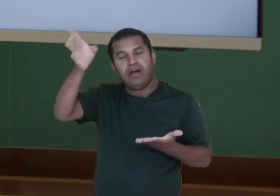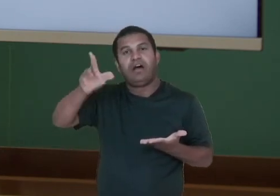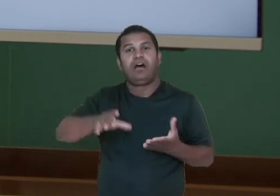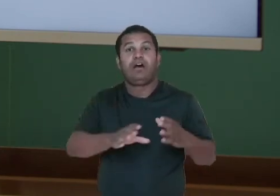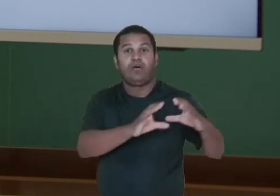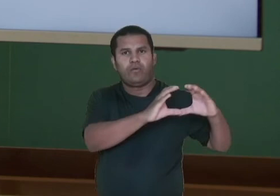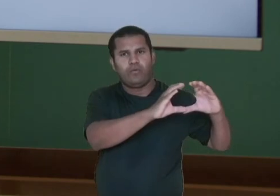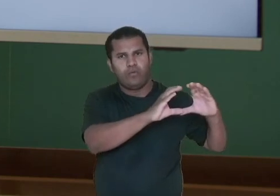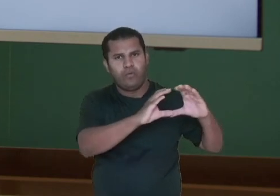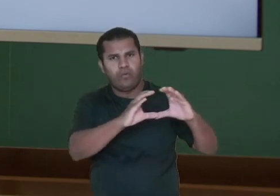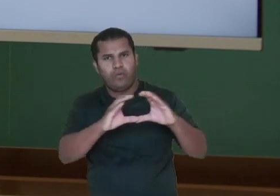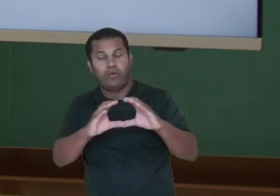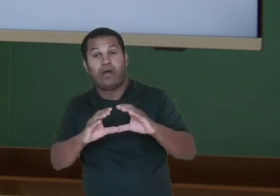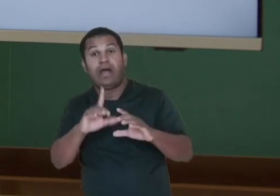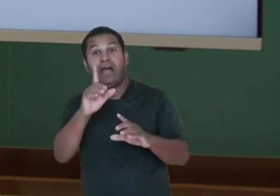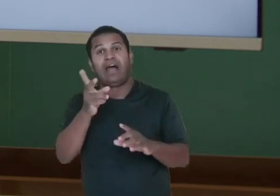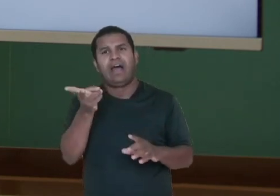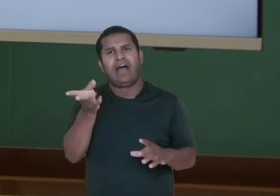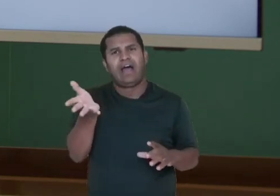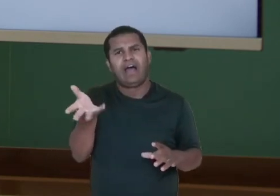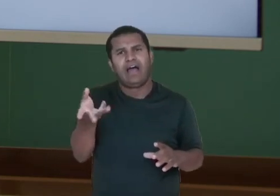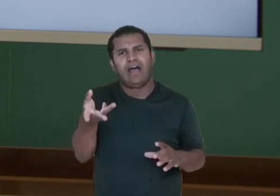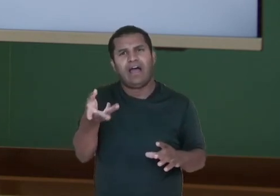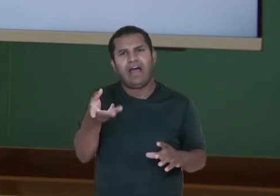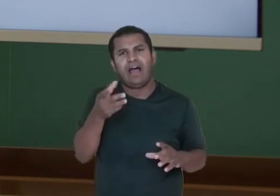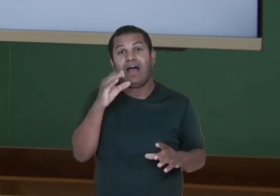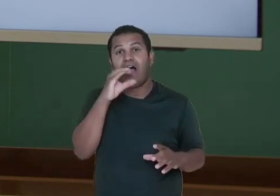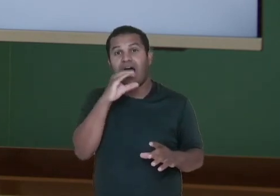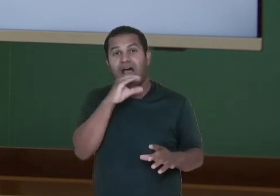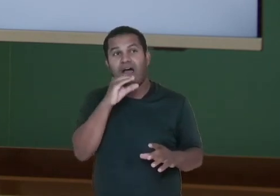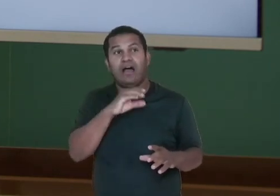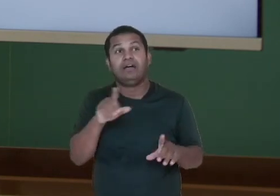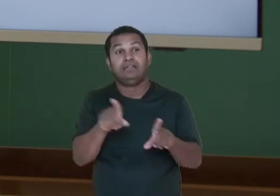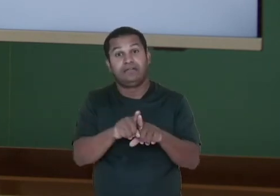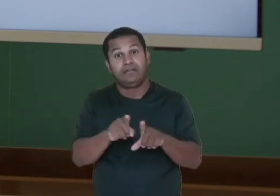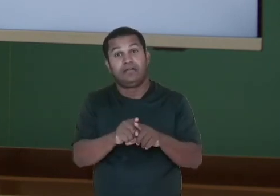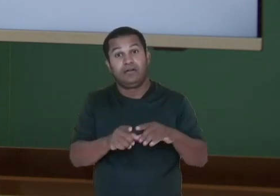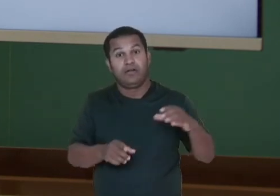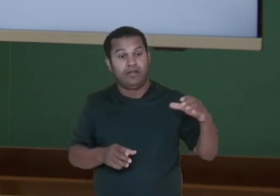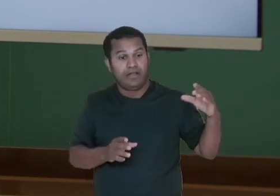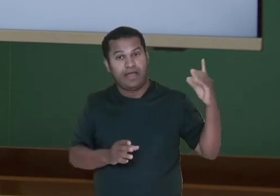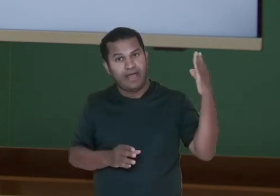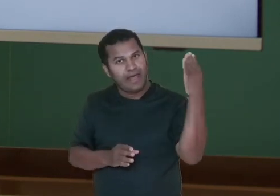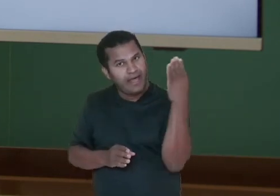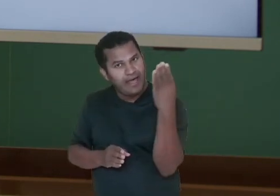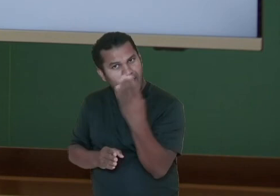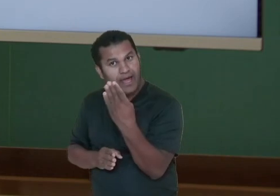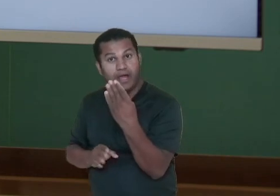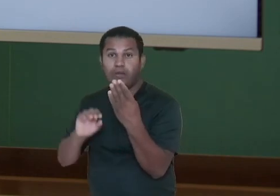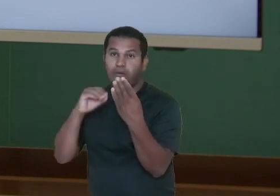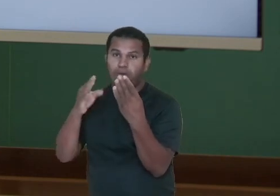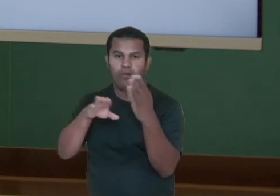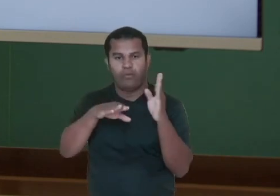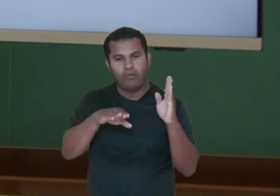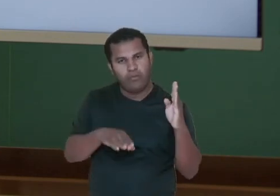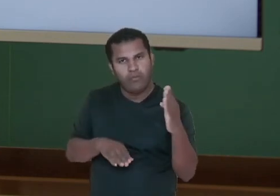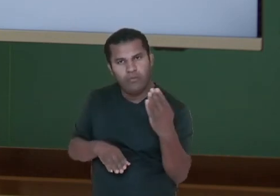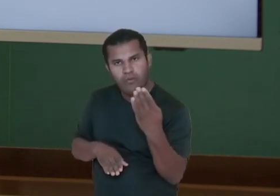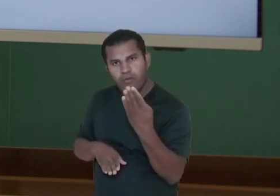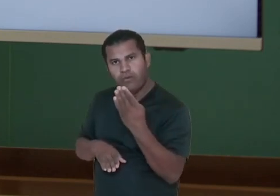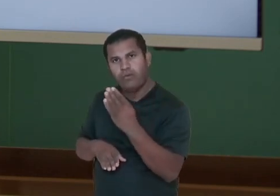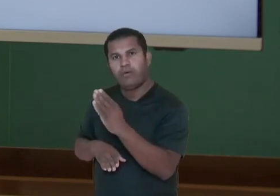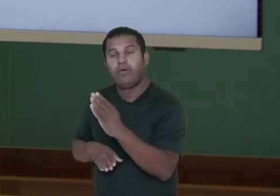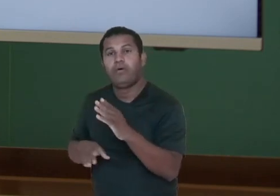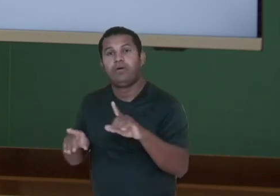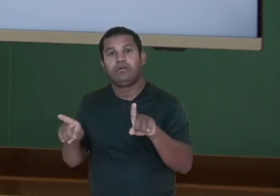gelo, né, tentando mudar a sua trajetória ali, certo? Mas existe a conservação da quantidade de movimento impregnante